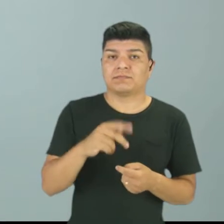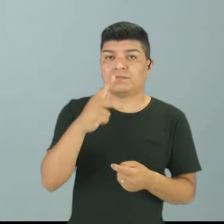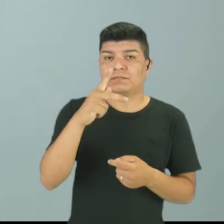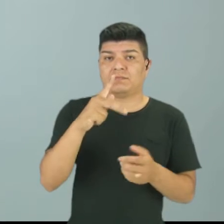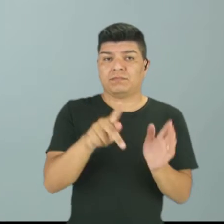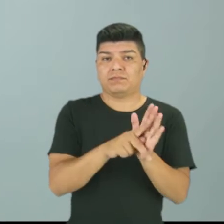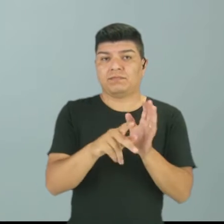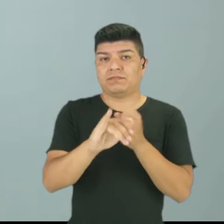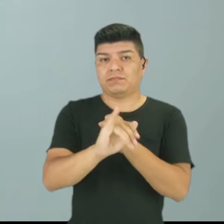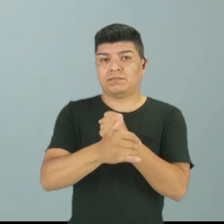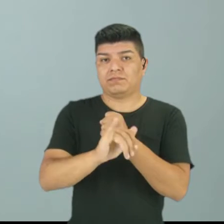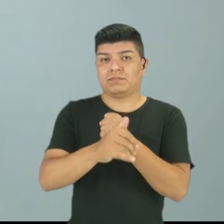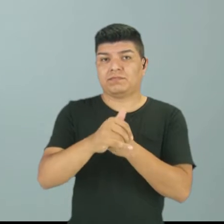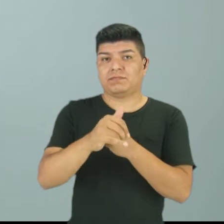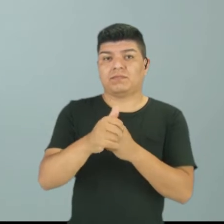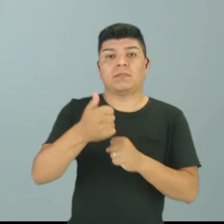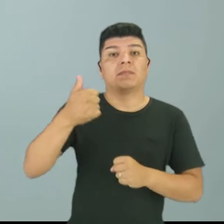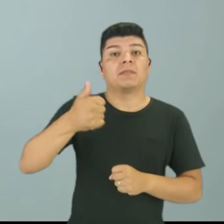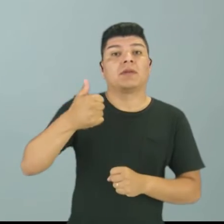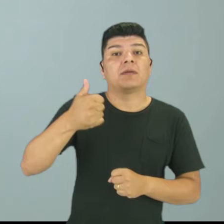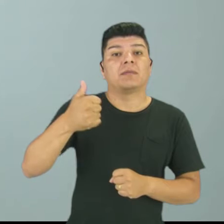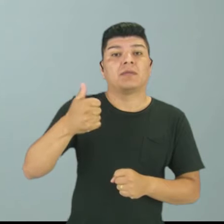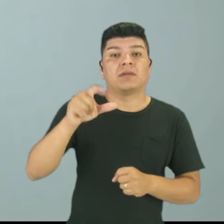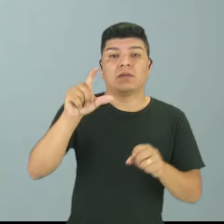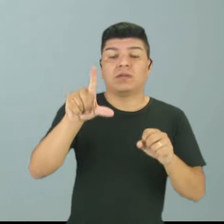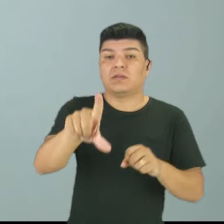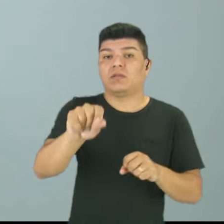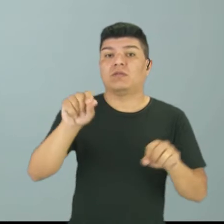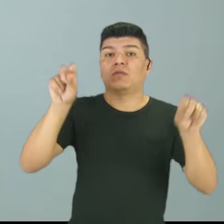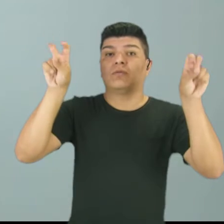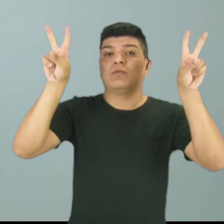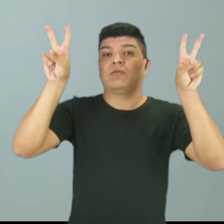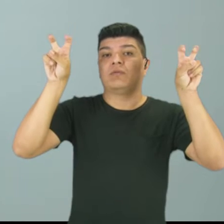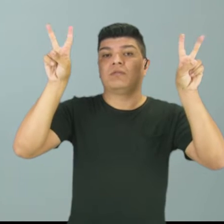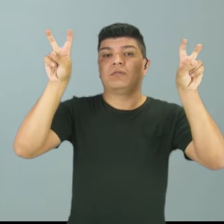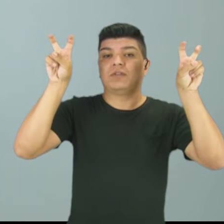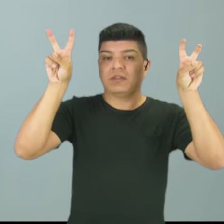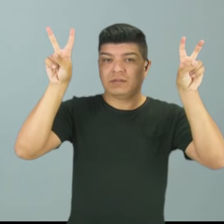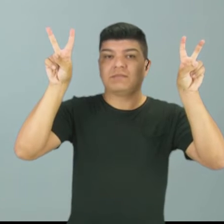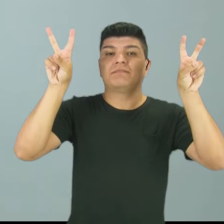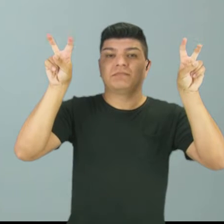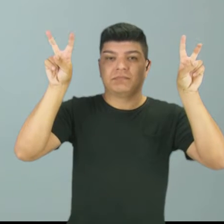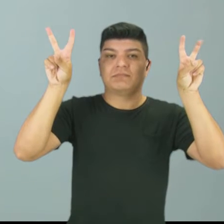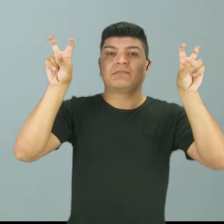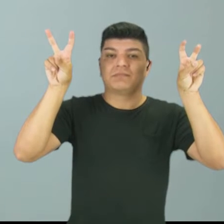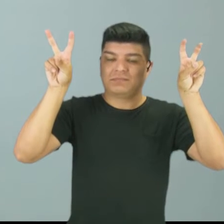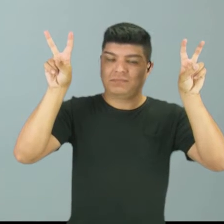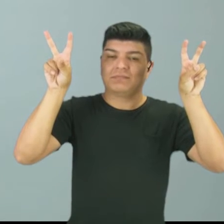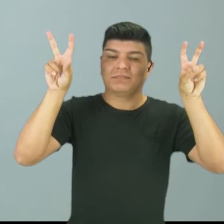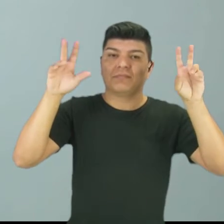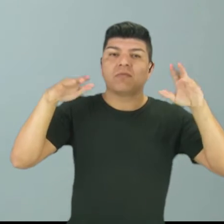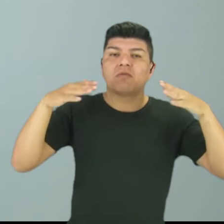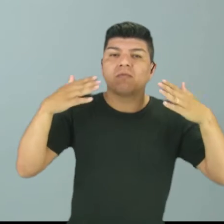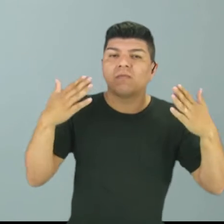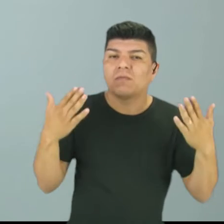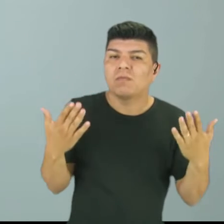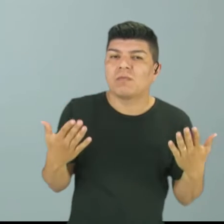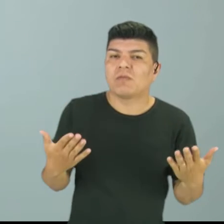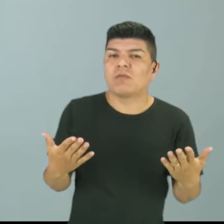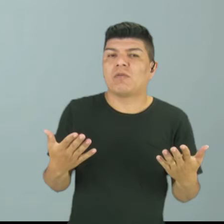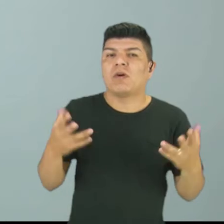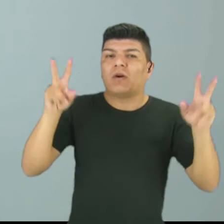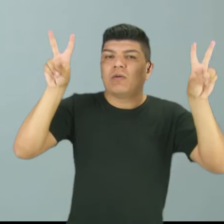crônica, pense no seguinte: no primeiro passo, escolha o tema, tá? Escolha o tema. Qual é a abordagem, qual